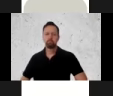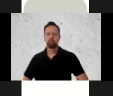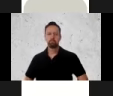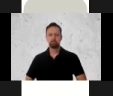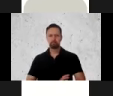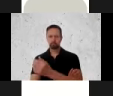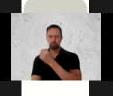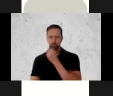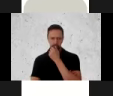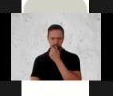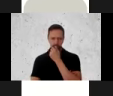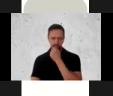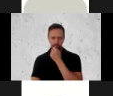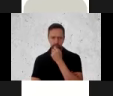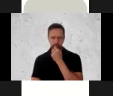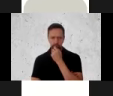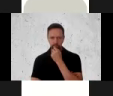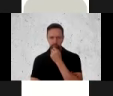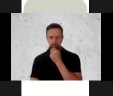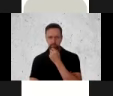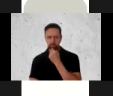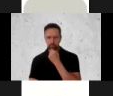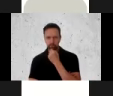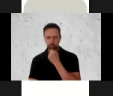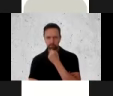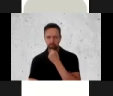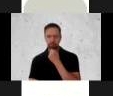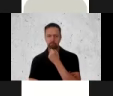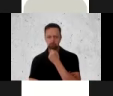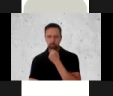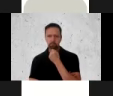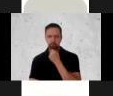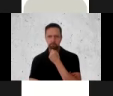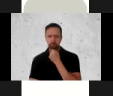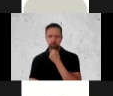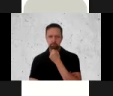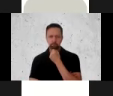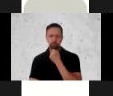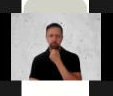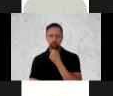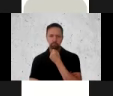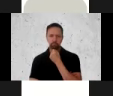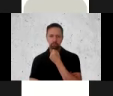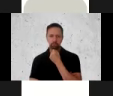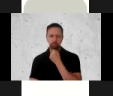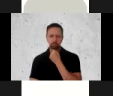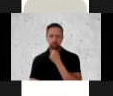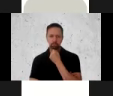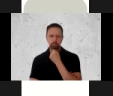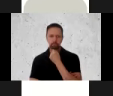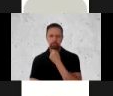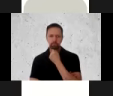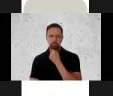da reforma. Então, originalmente, eles têm um dado de dados em painel, mas eles colapsam isso para um dados em cross-section, e esses dados também são